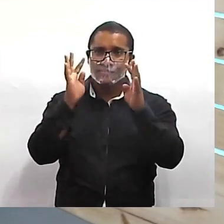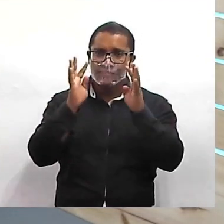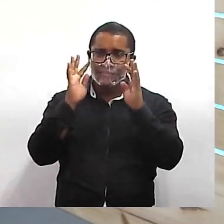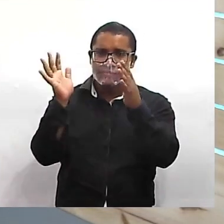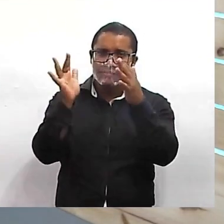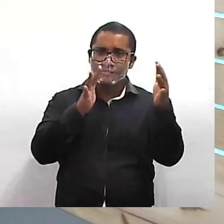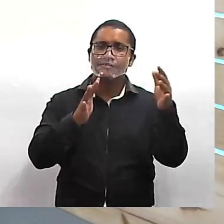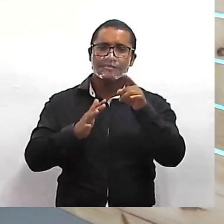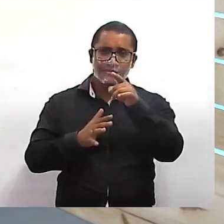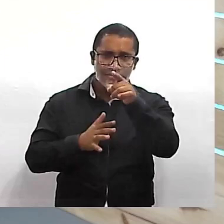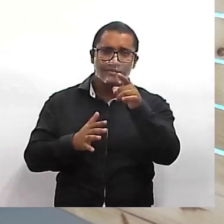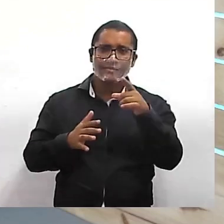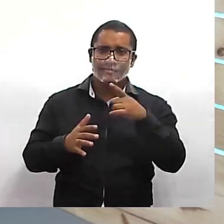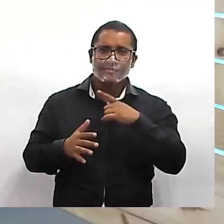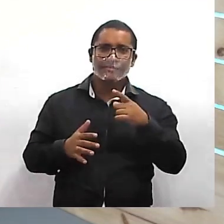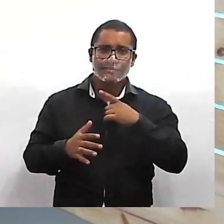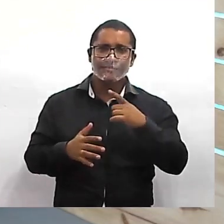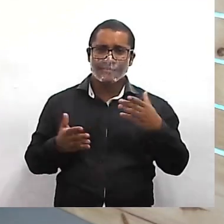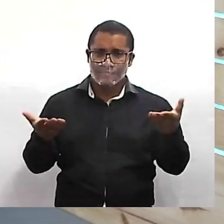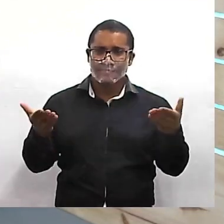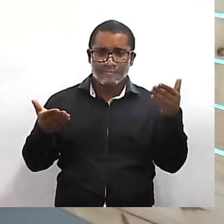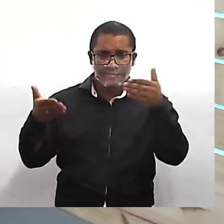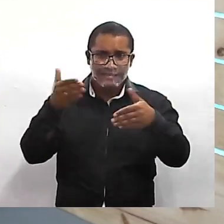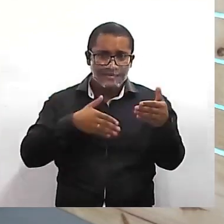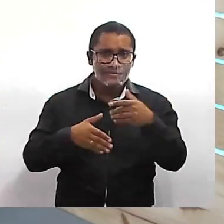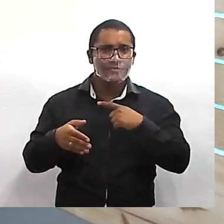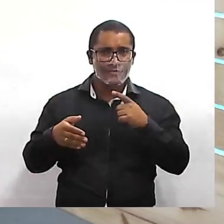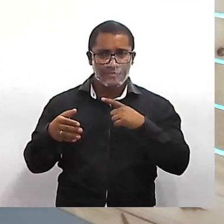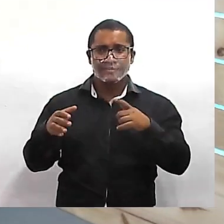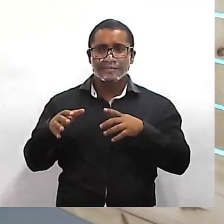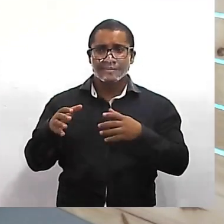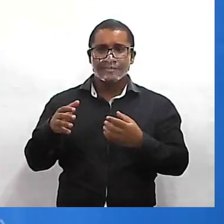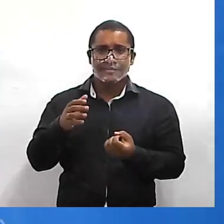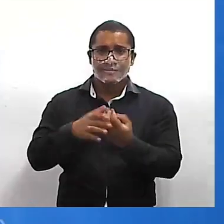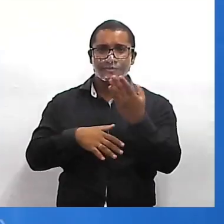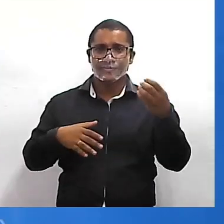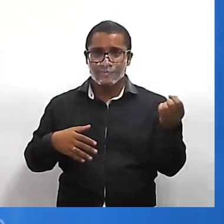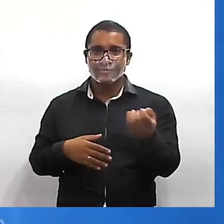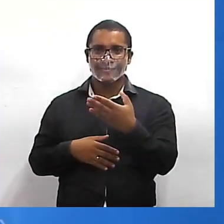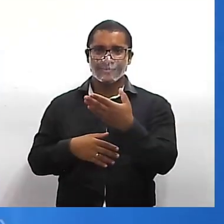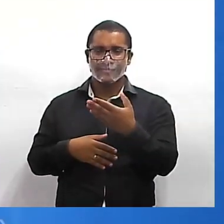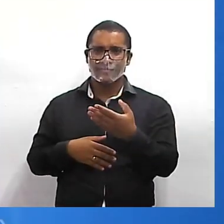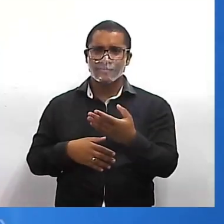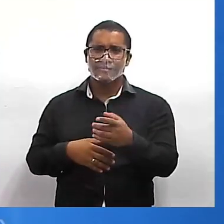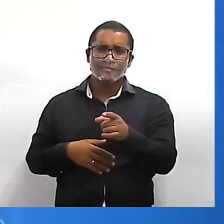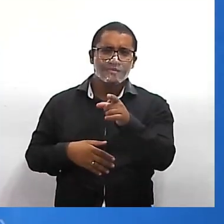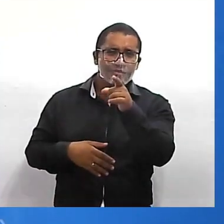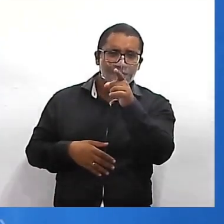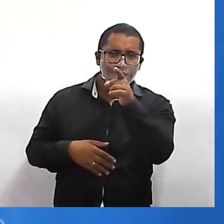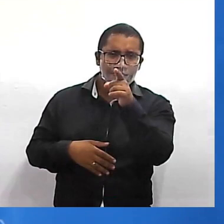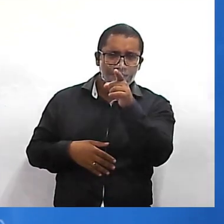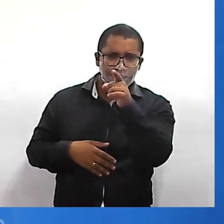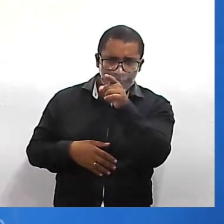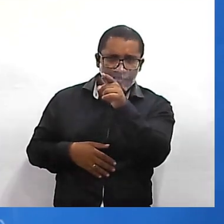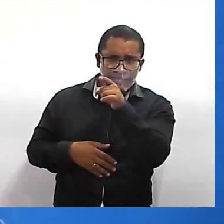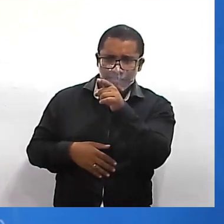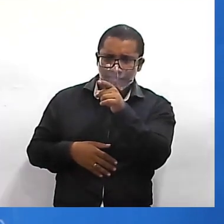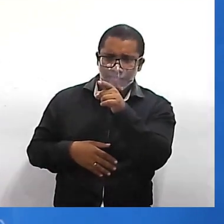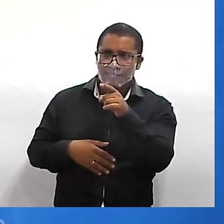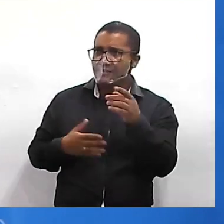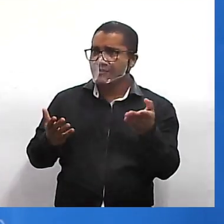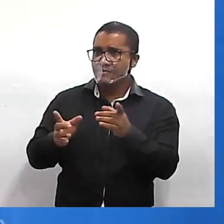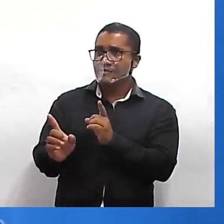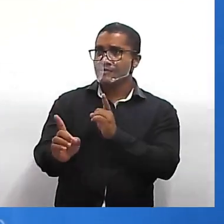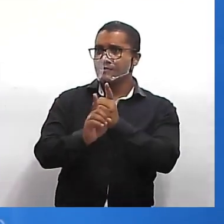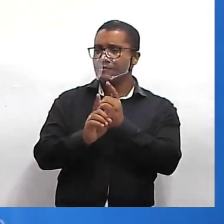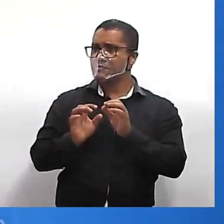olhando foram partícipes desse cenário que a gente está falando. Você, se não foi um desses que enxergou uma oportunidade no meio